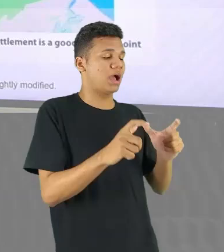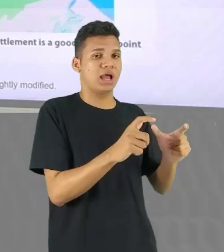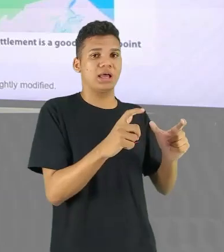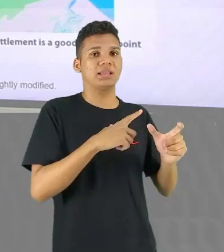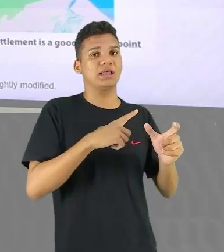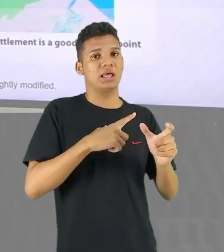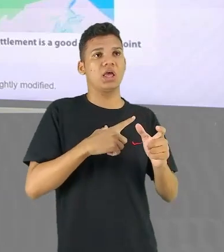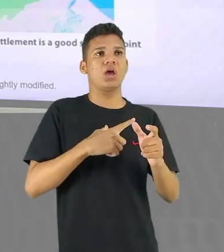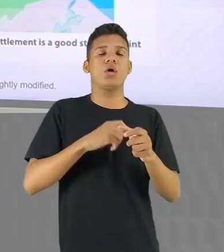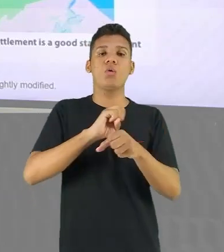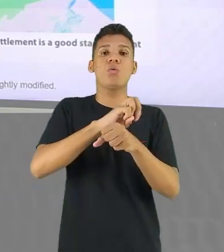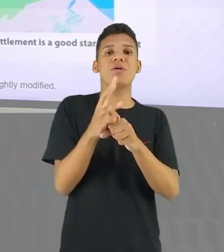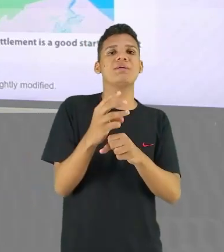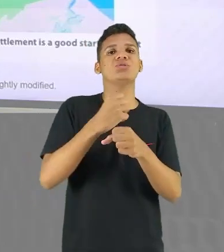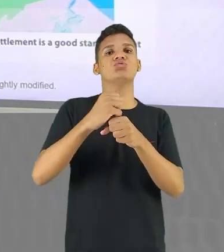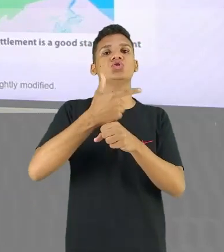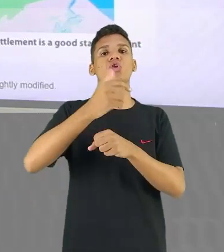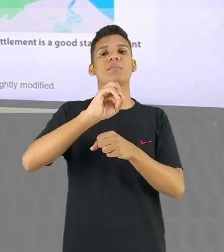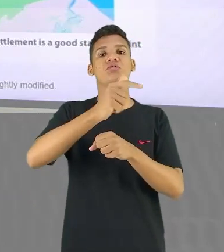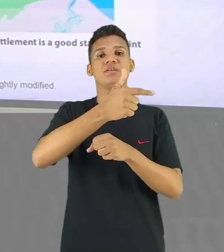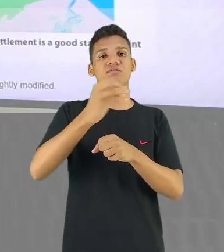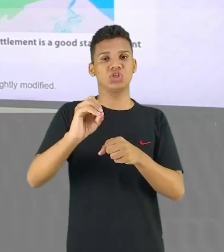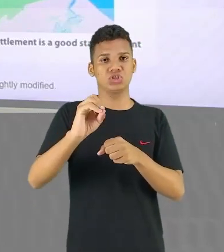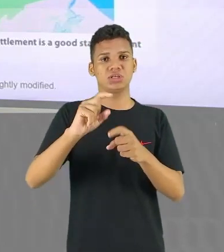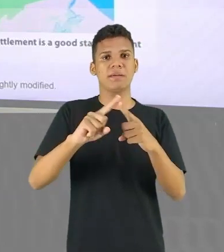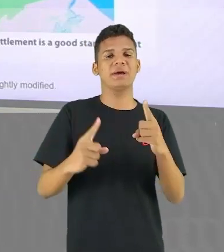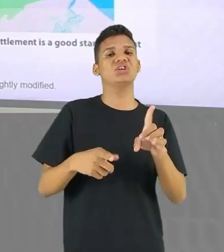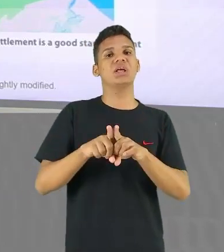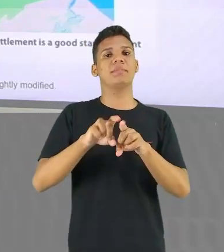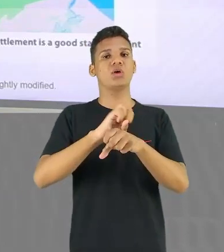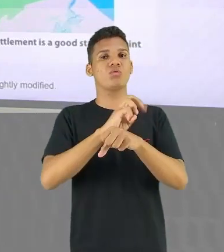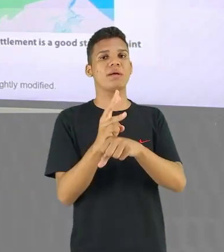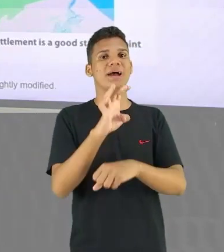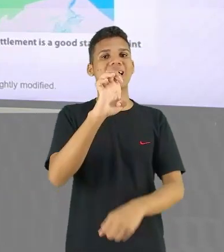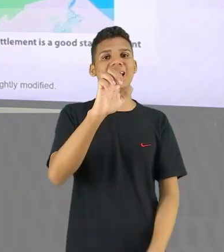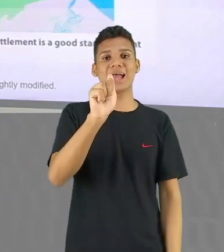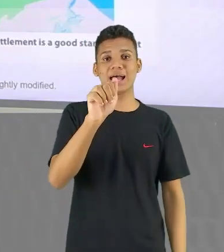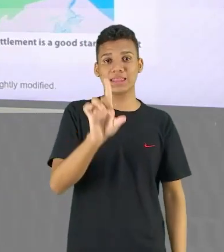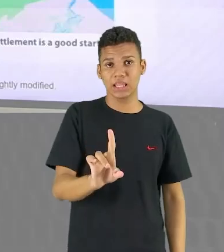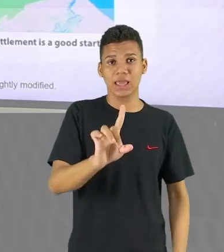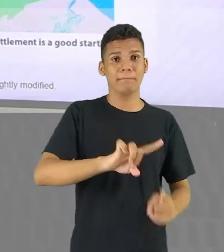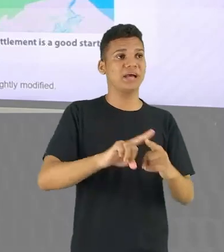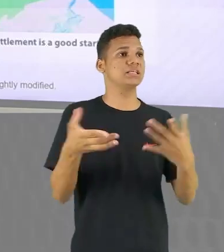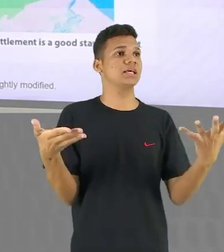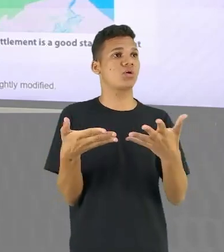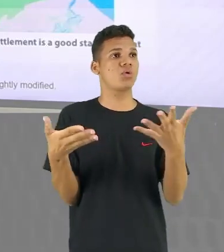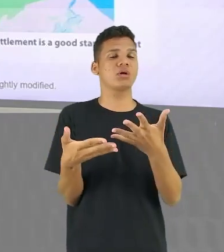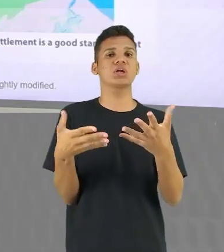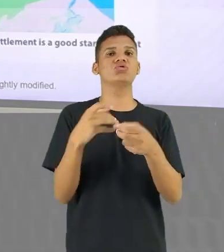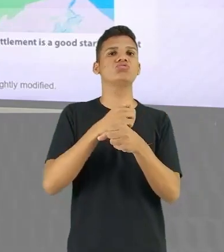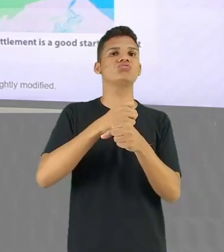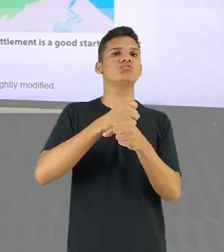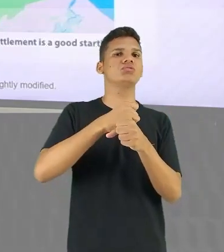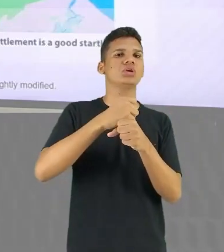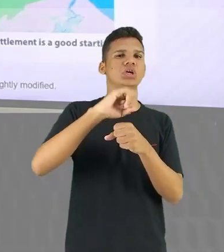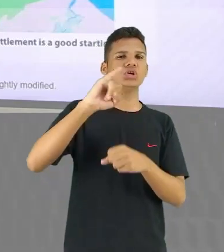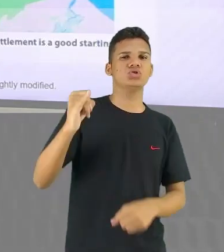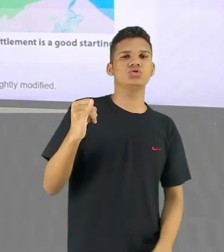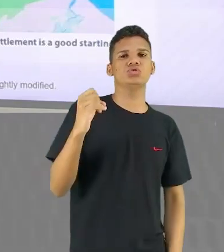PAS UEMA de 2020 e no UEMA EAD, que aconteceu agora, em junho